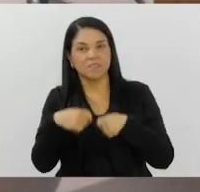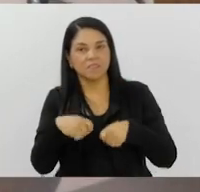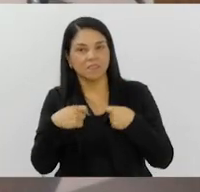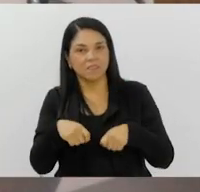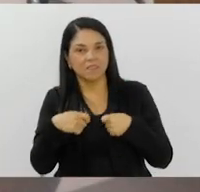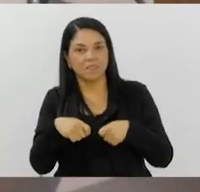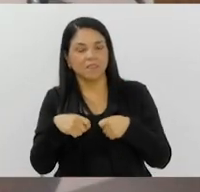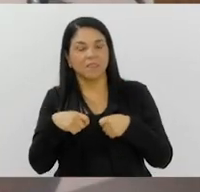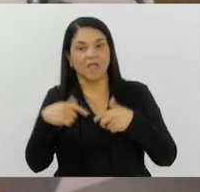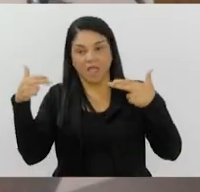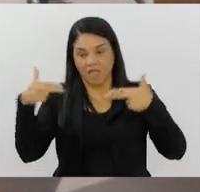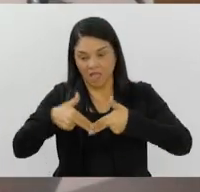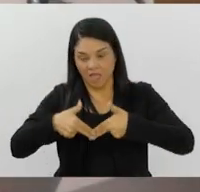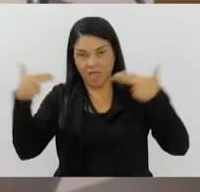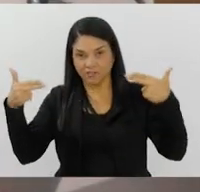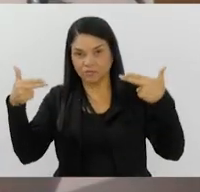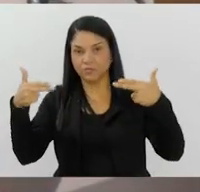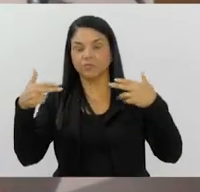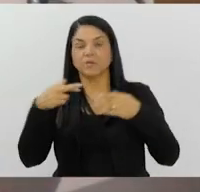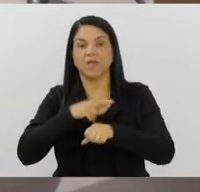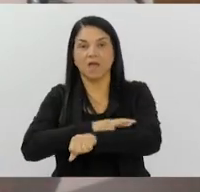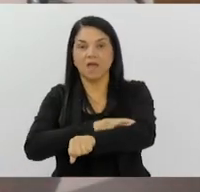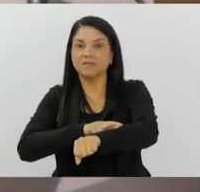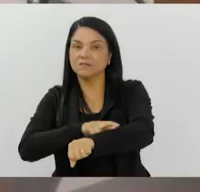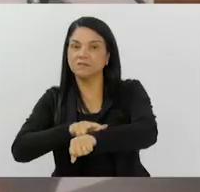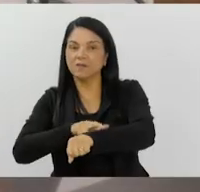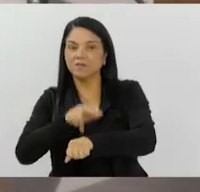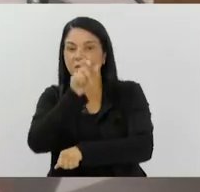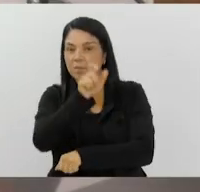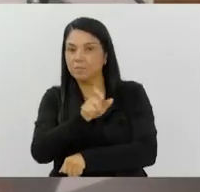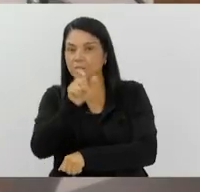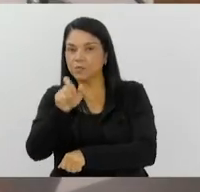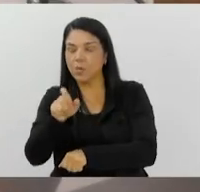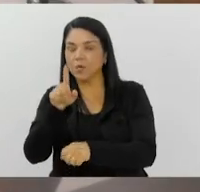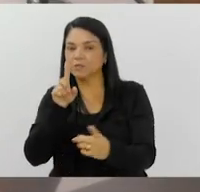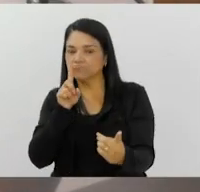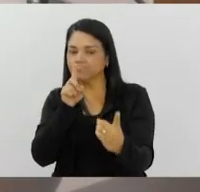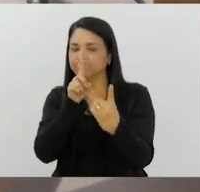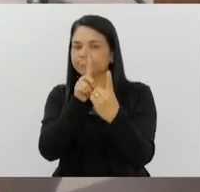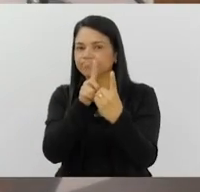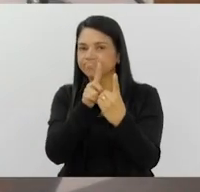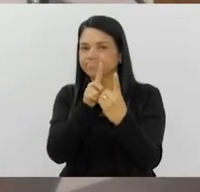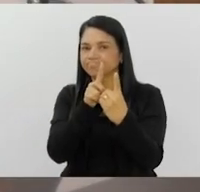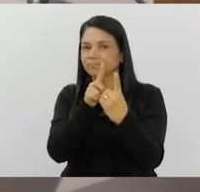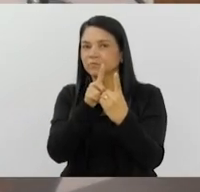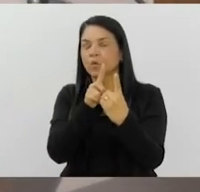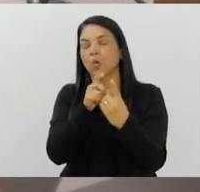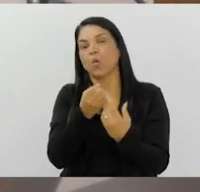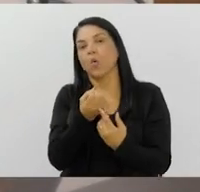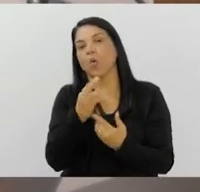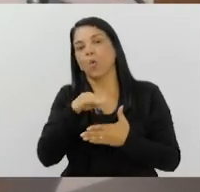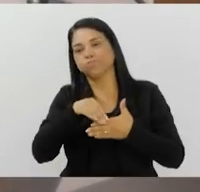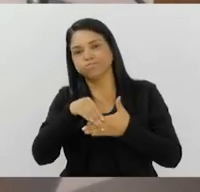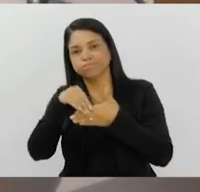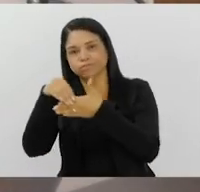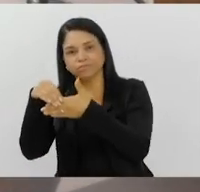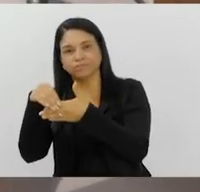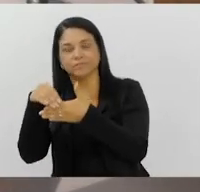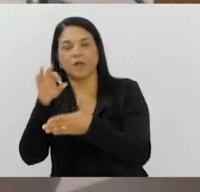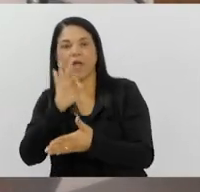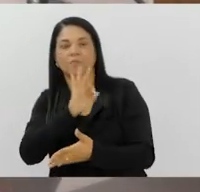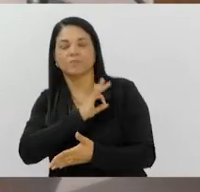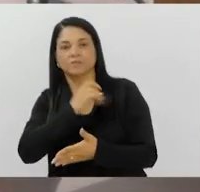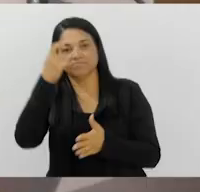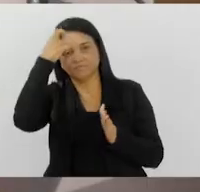étnico racial da pessoa que tá sendo então abordada ou vai ser levada para uma verificação do sistema de Inteligência